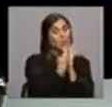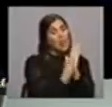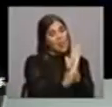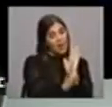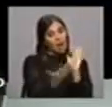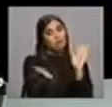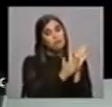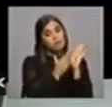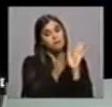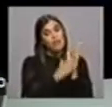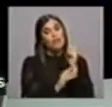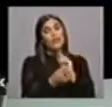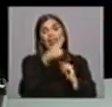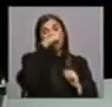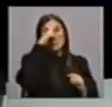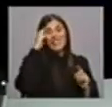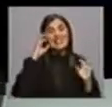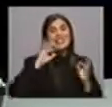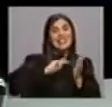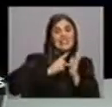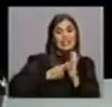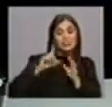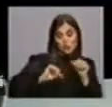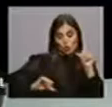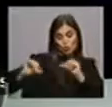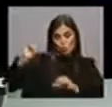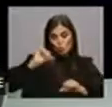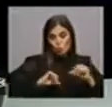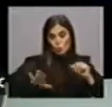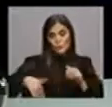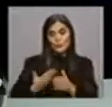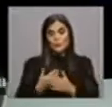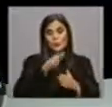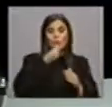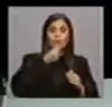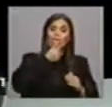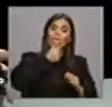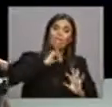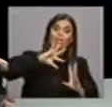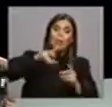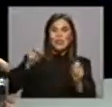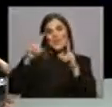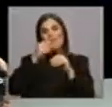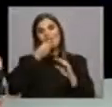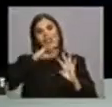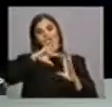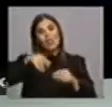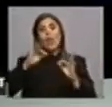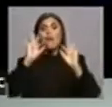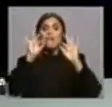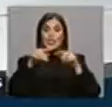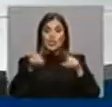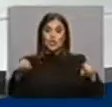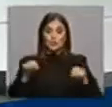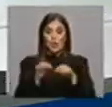bem presente a dificuldade tecnológica e química para fazer de Marte uma nova Terra. Miguel, e chega ao fim a última fronteira